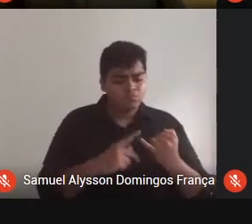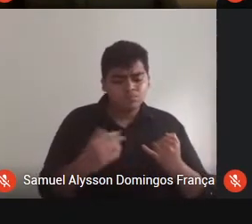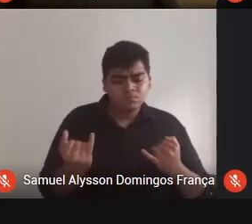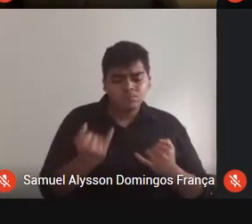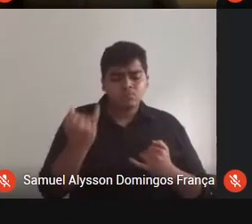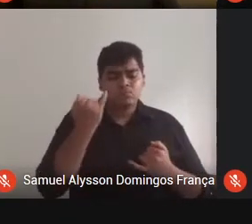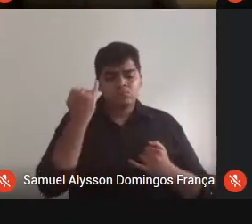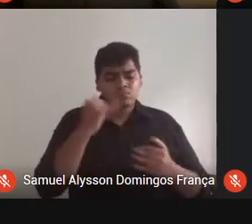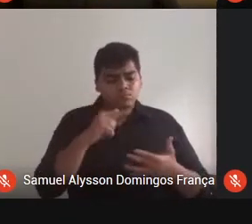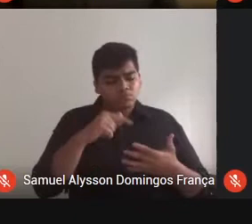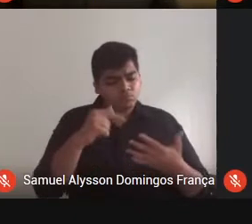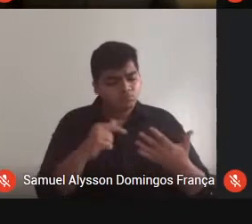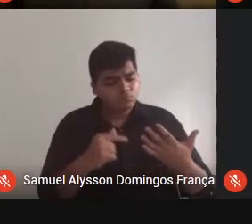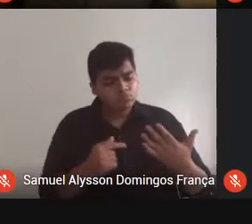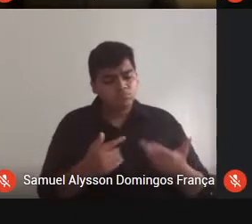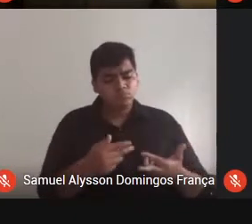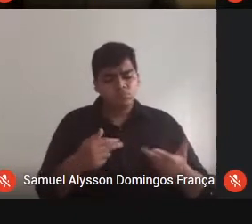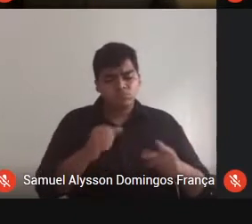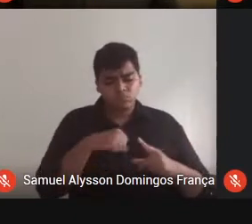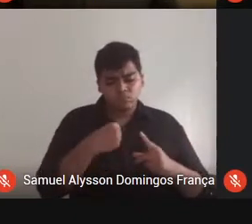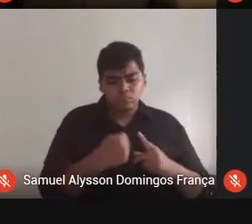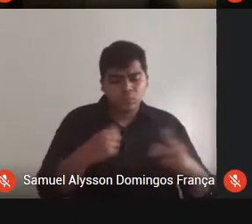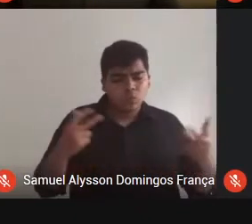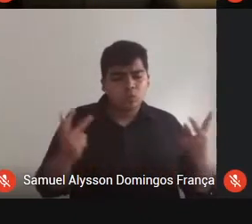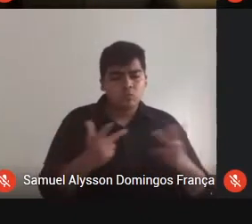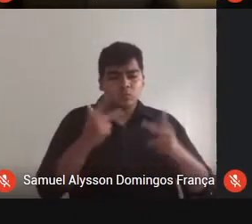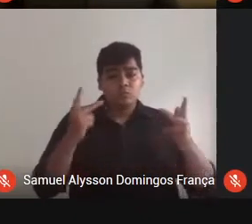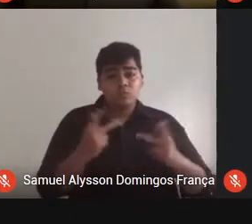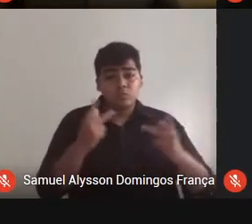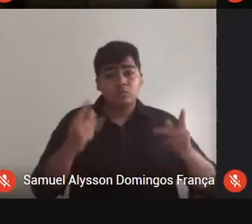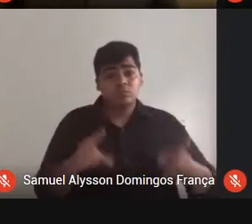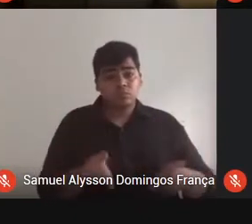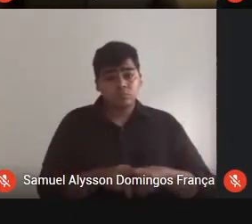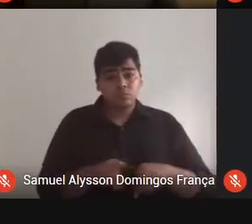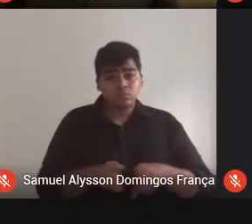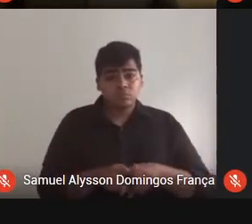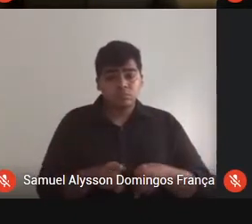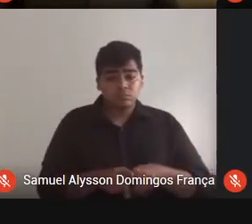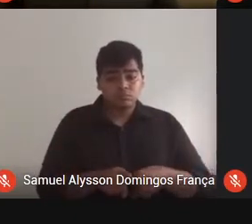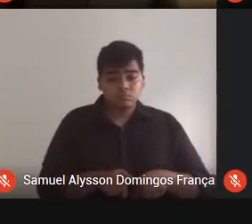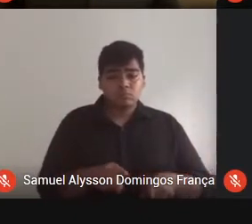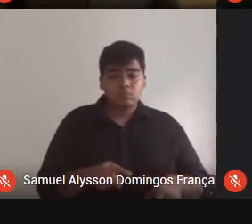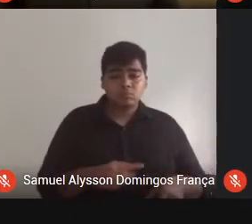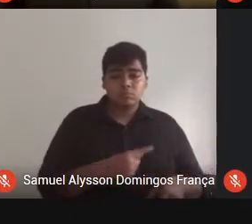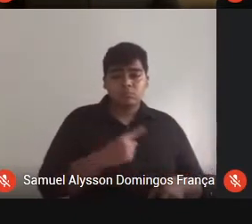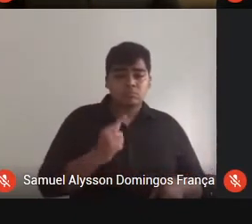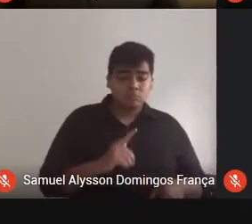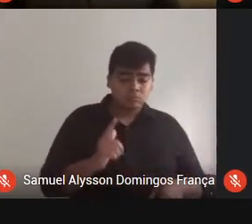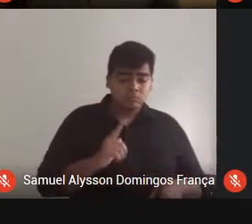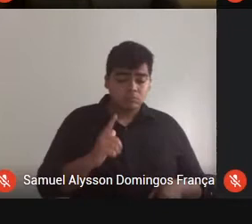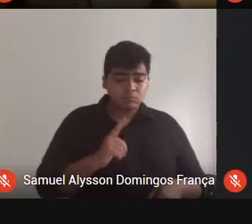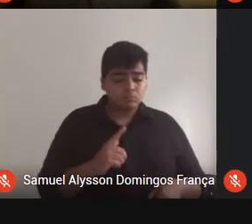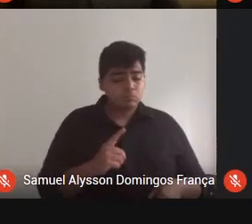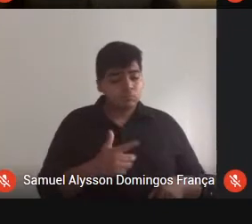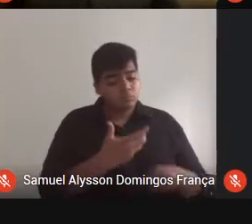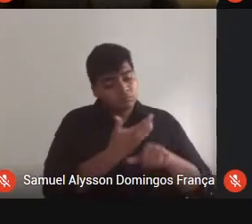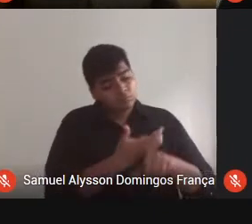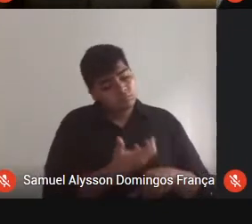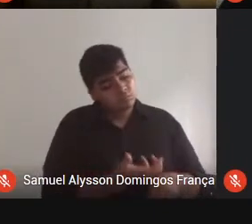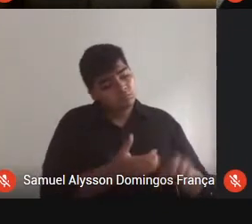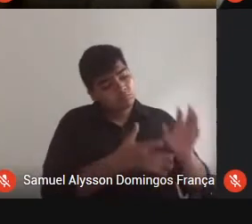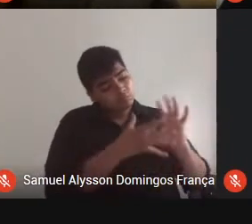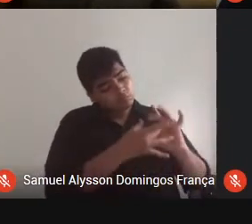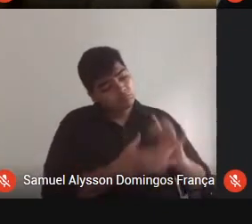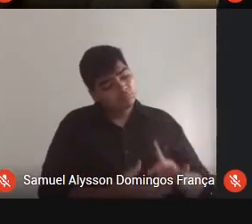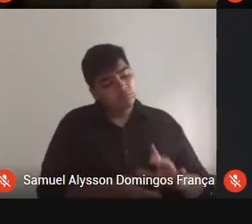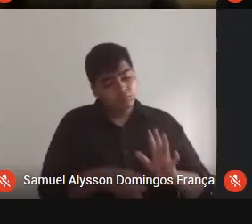as demandas, ventilação. E também aqui a interdisciplinaridade mostra com os meninos da